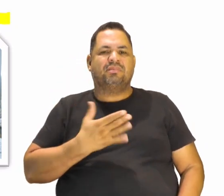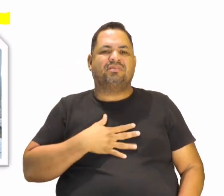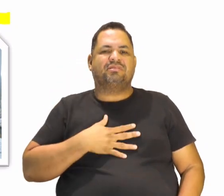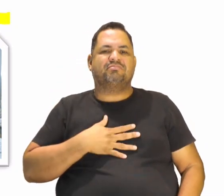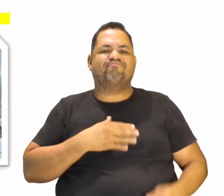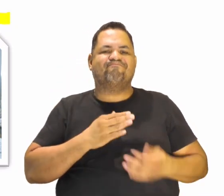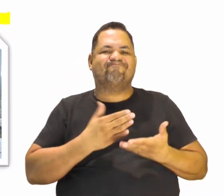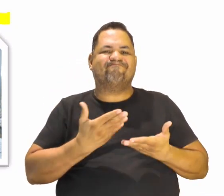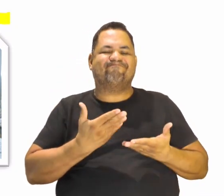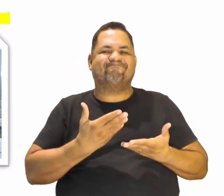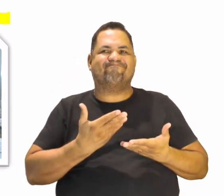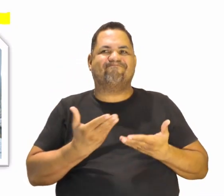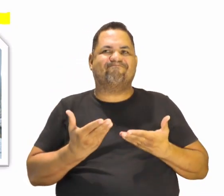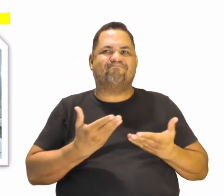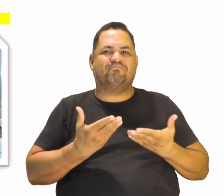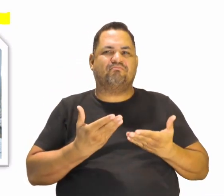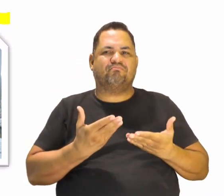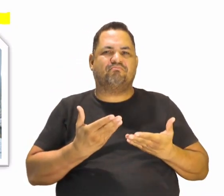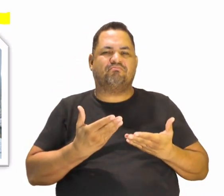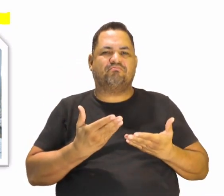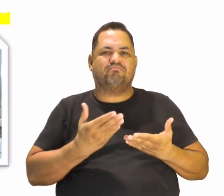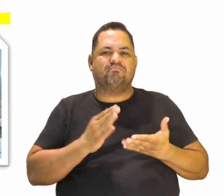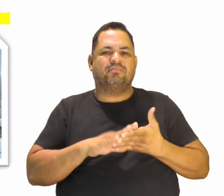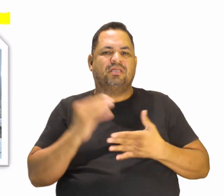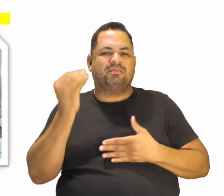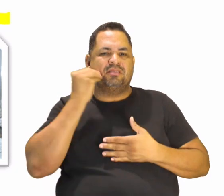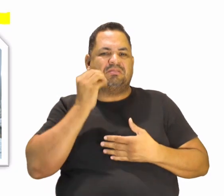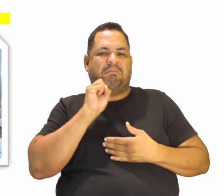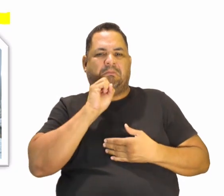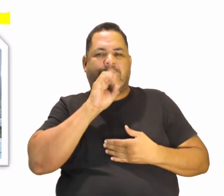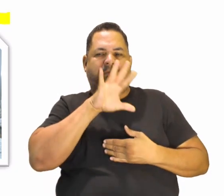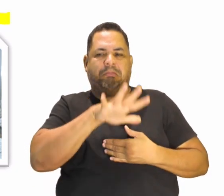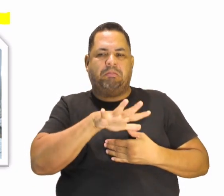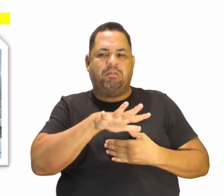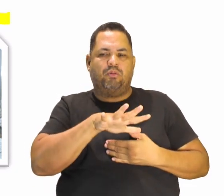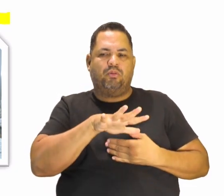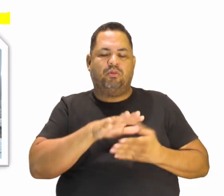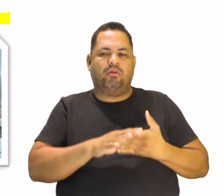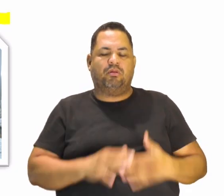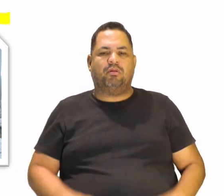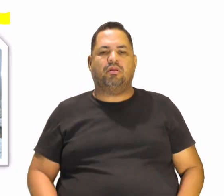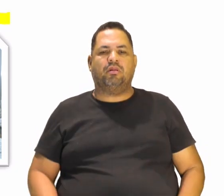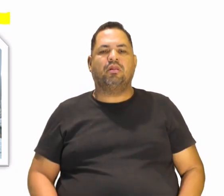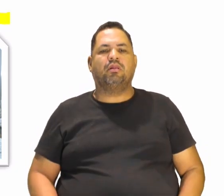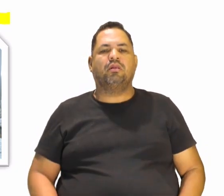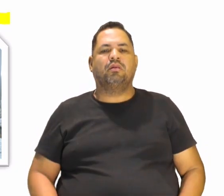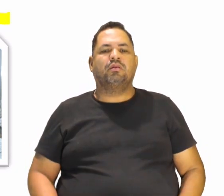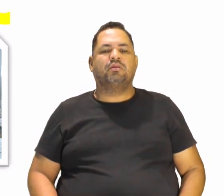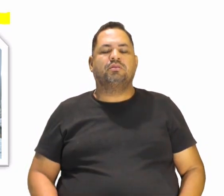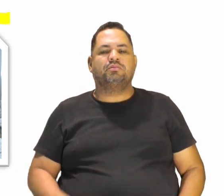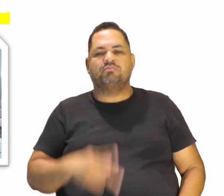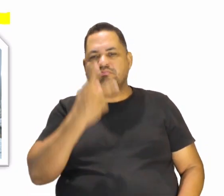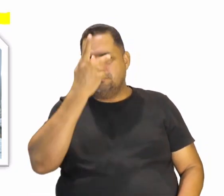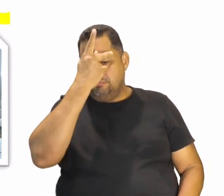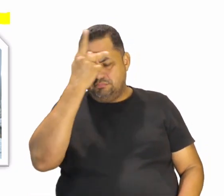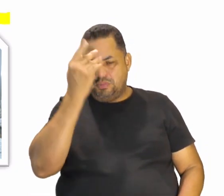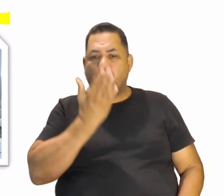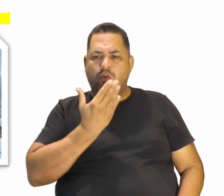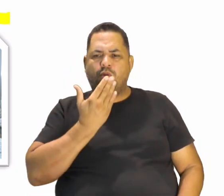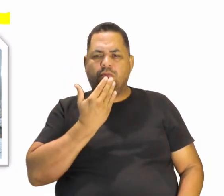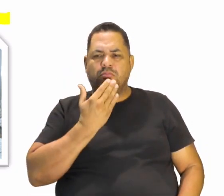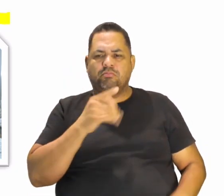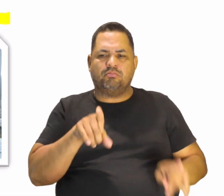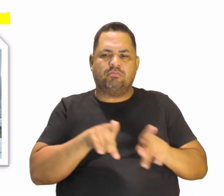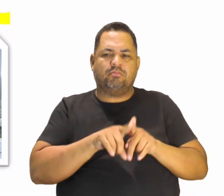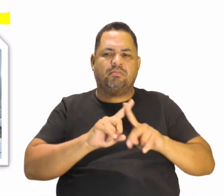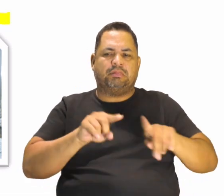fazer a expulsão desse alimento ingerido, tá? Então essa pessoa até ingere o alimento, mas